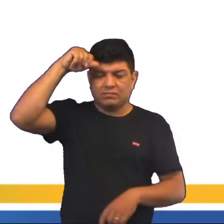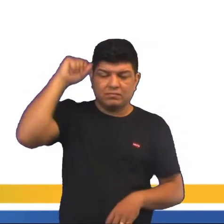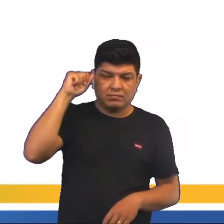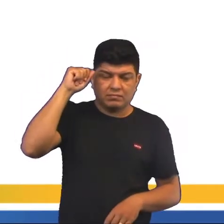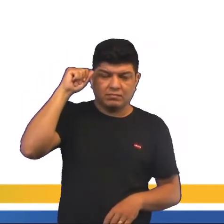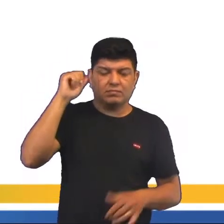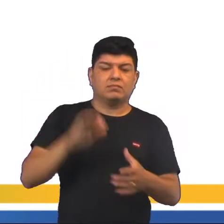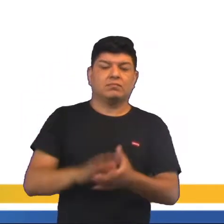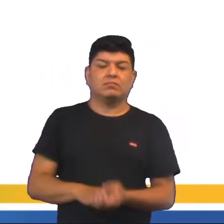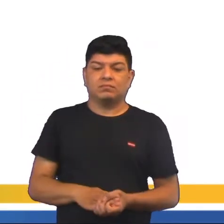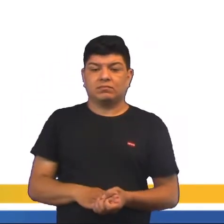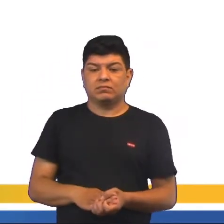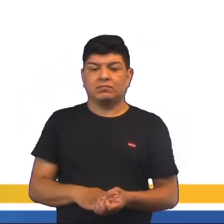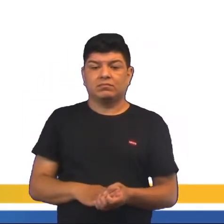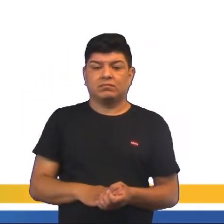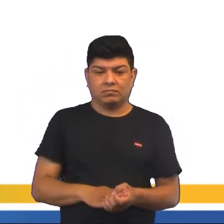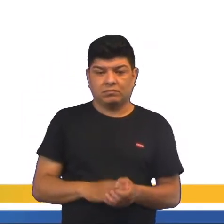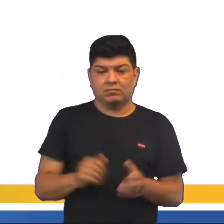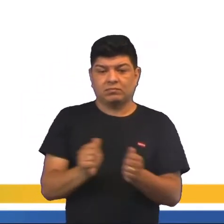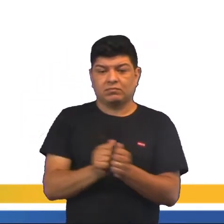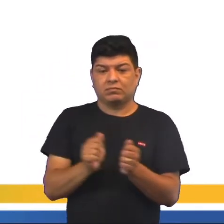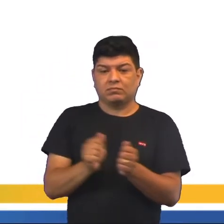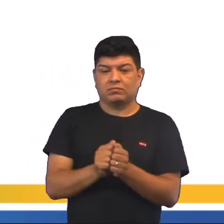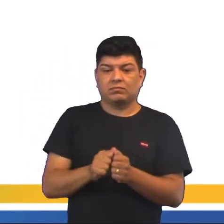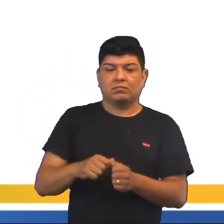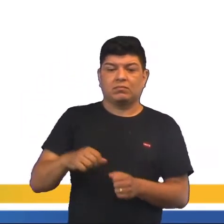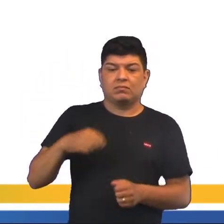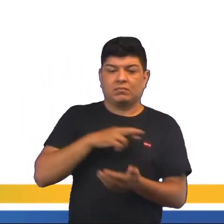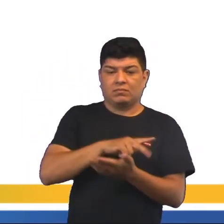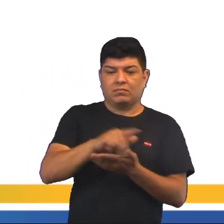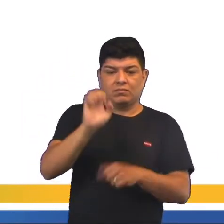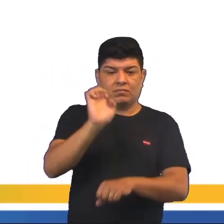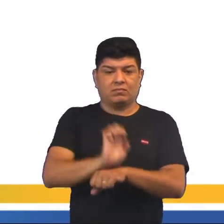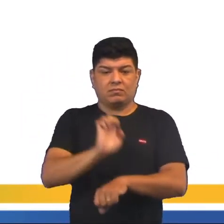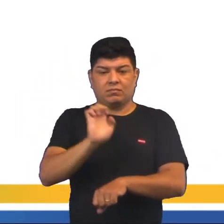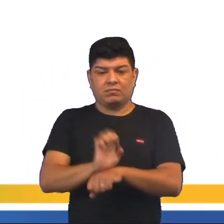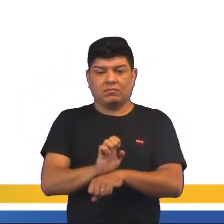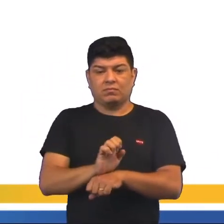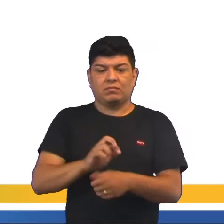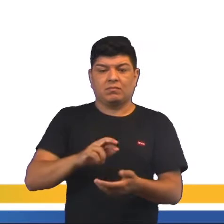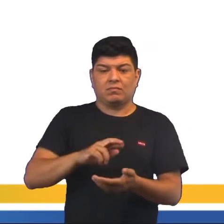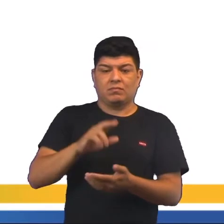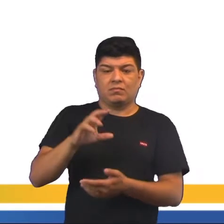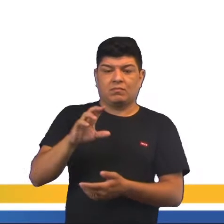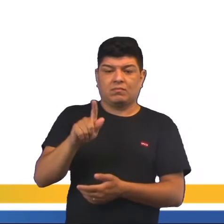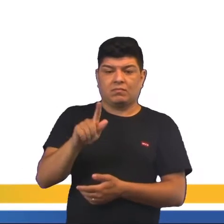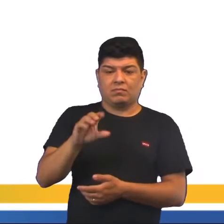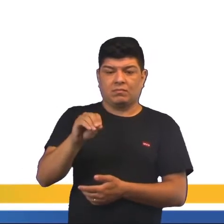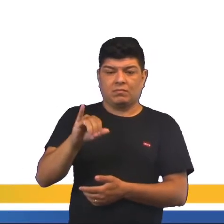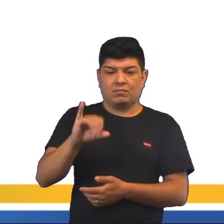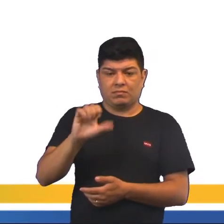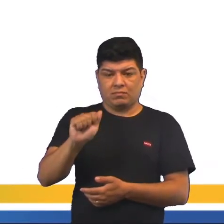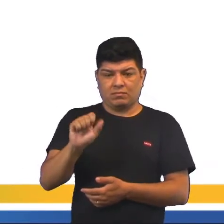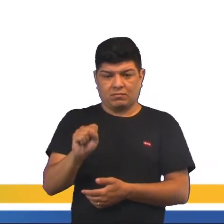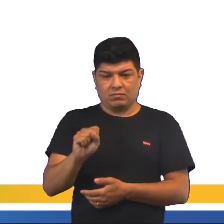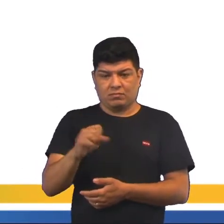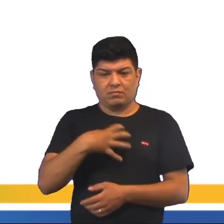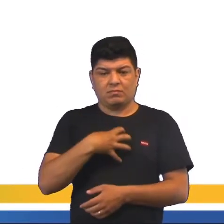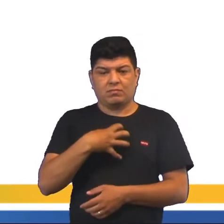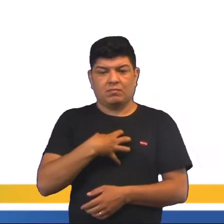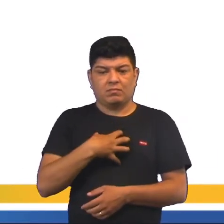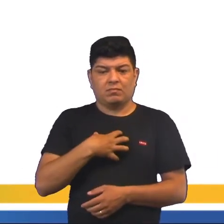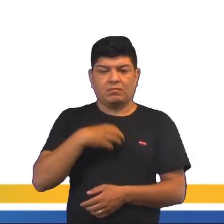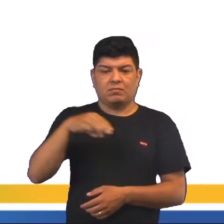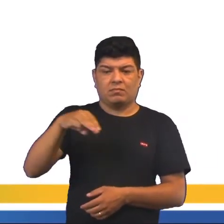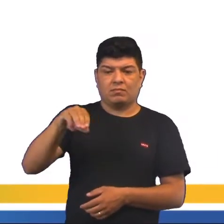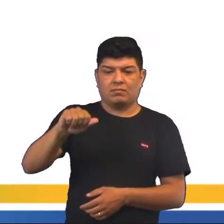extensão territorial, composto pelo estado do Mato Grosso do Sul, Tocantins, parte dele, né? Parte ao sul,